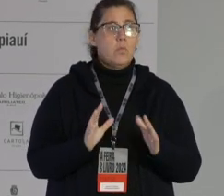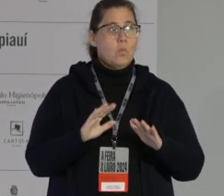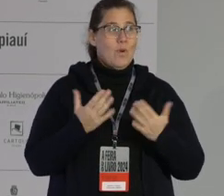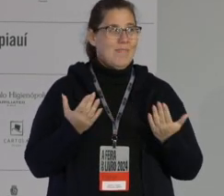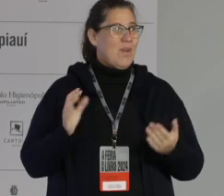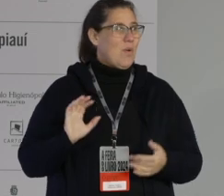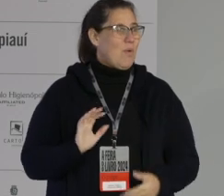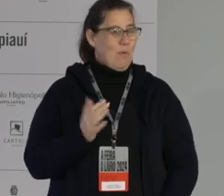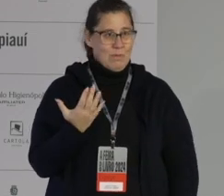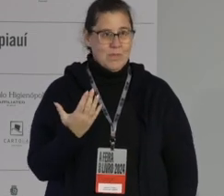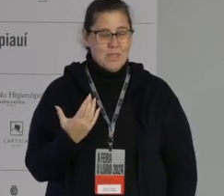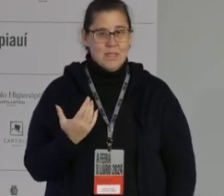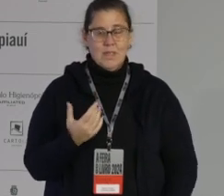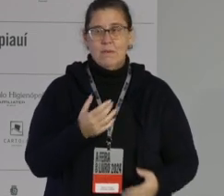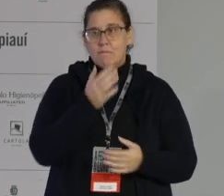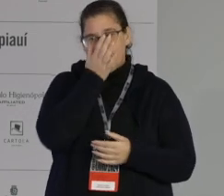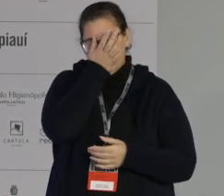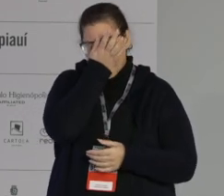aconteceu.